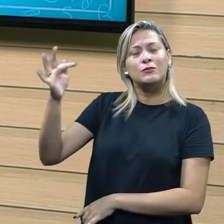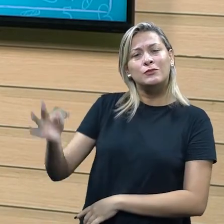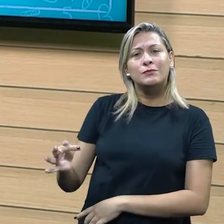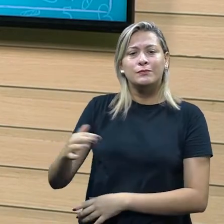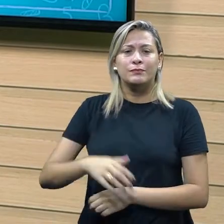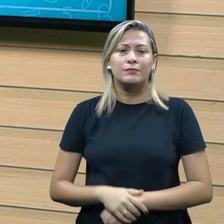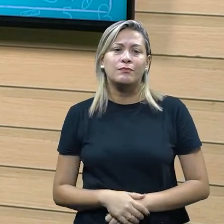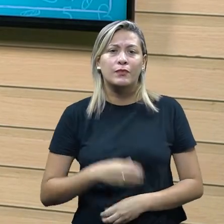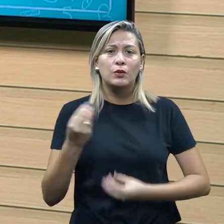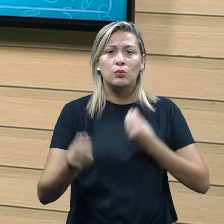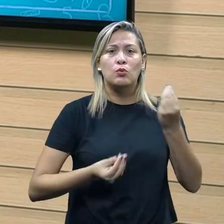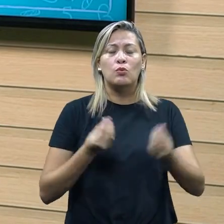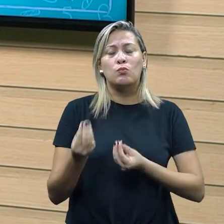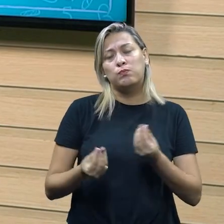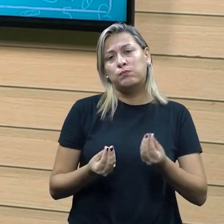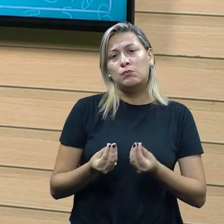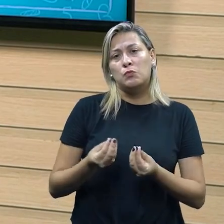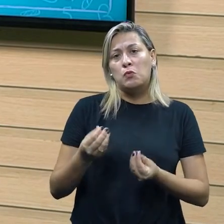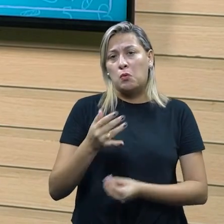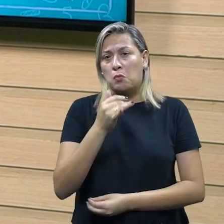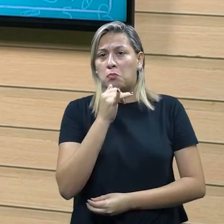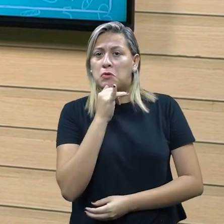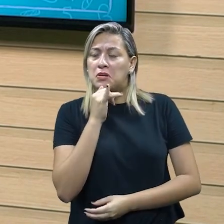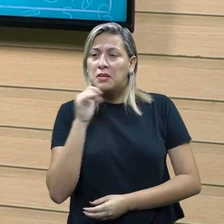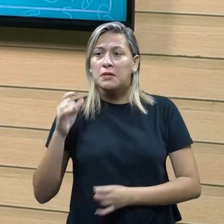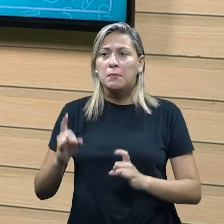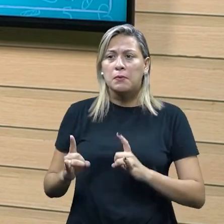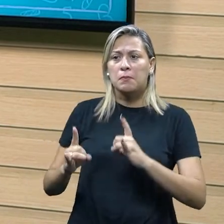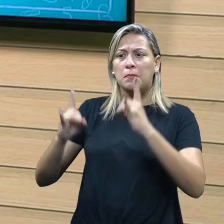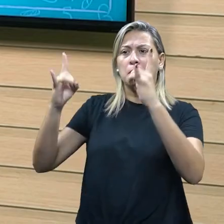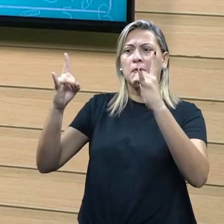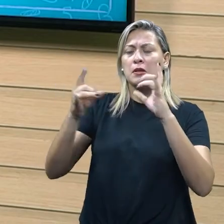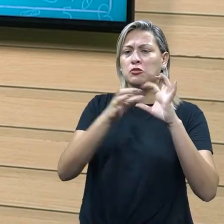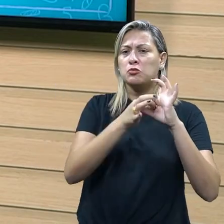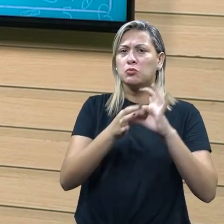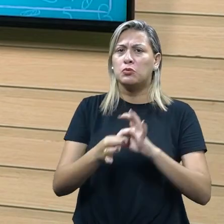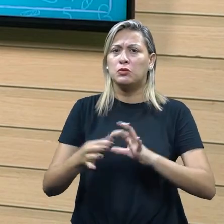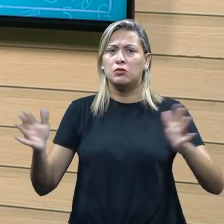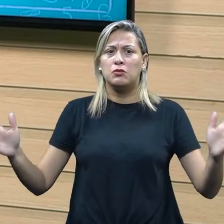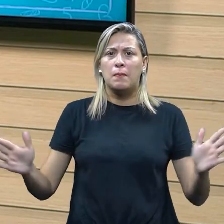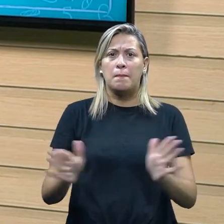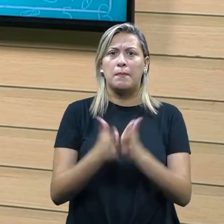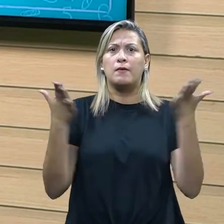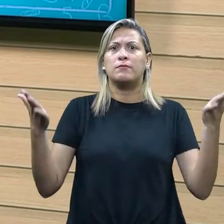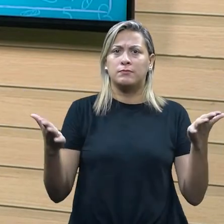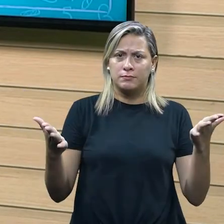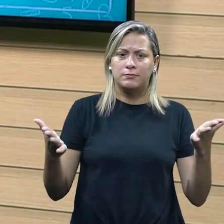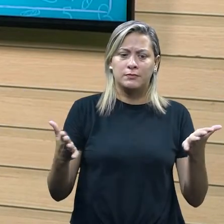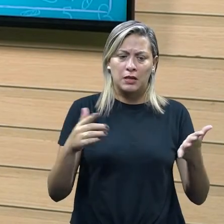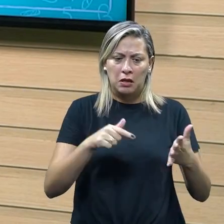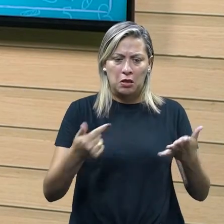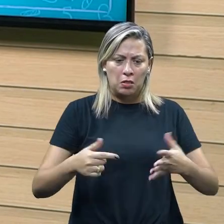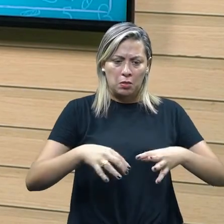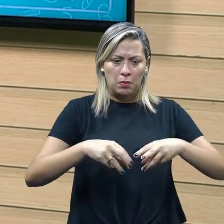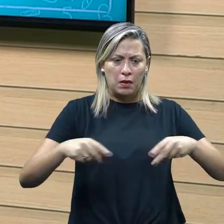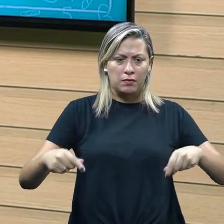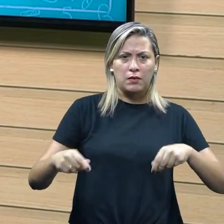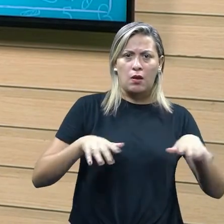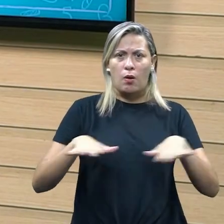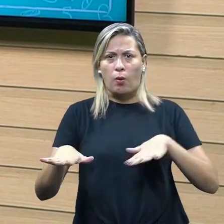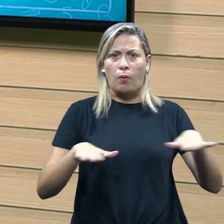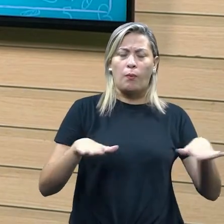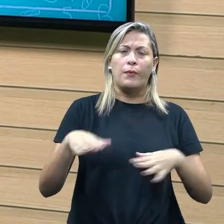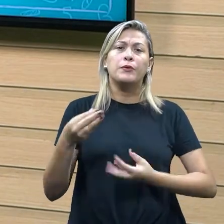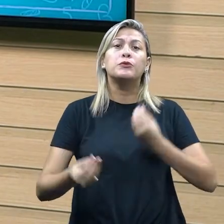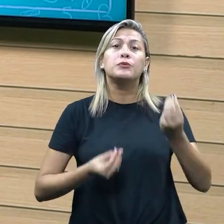numa situação por exemplo, um impacto relacionado à movimentação do solo e tudo isso daí pode ser